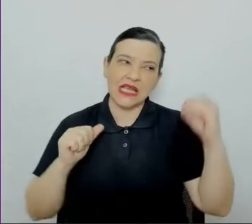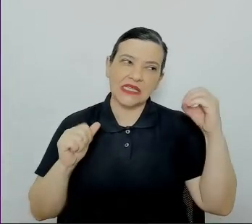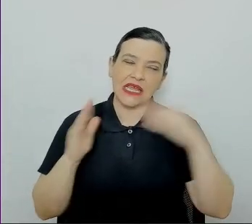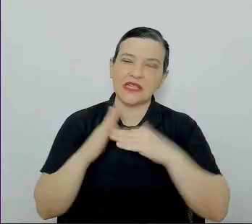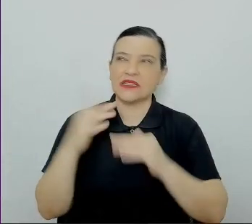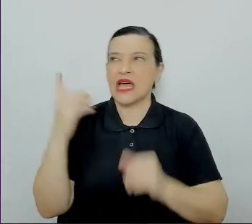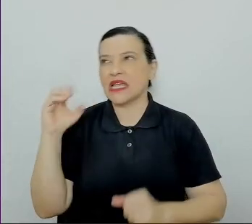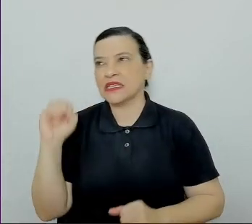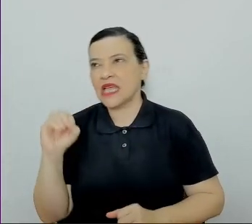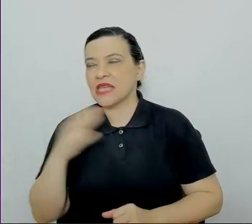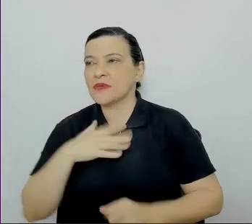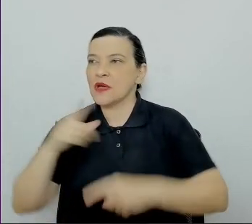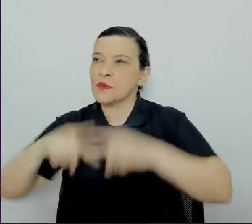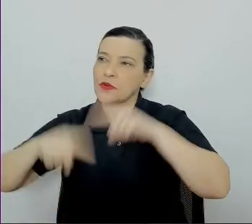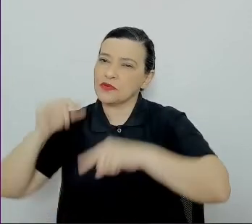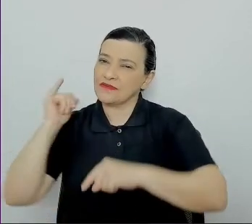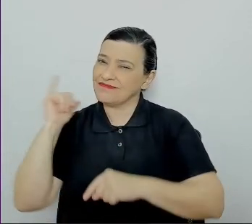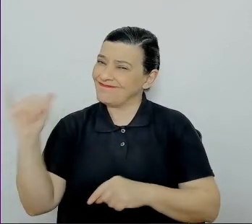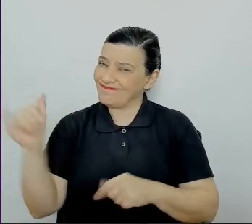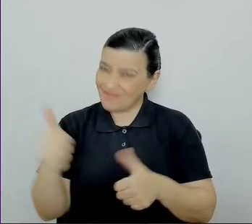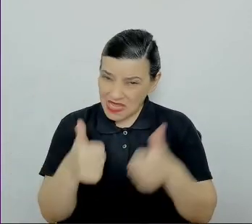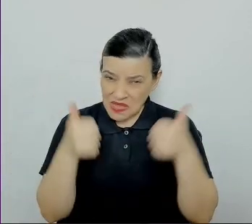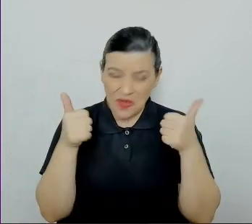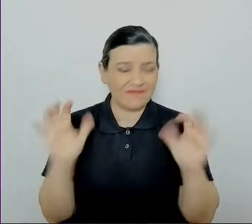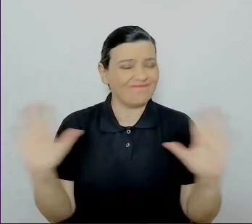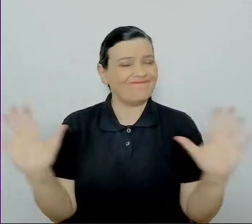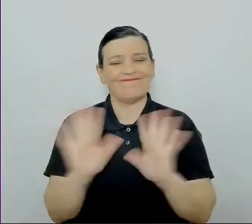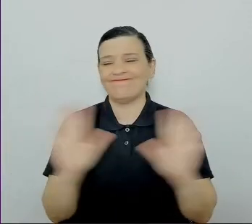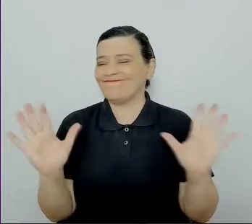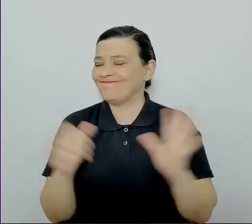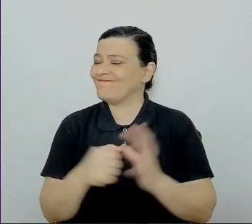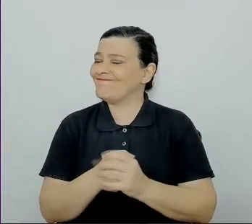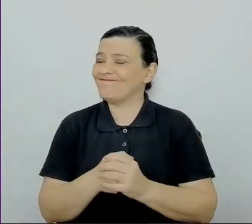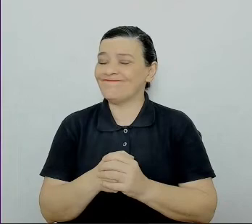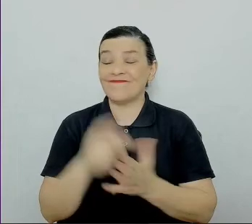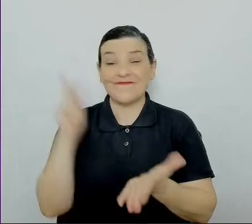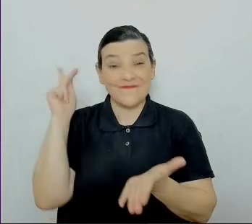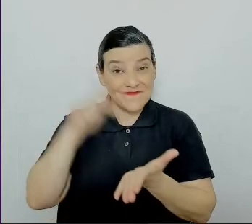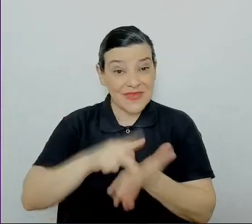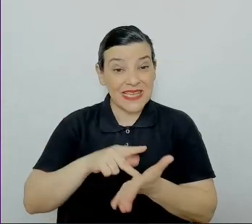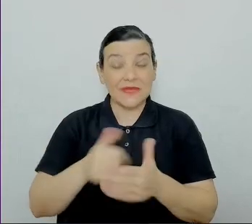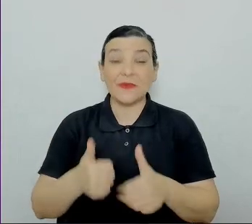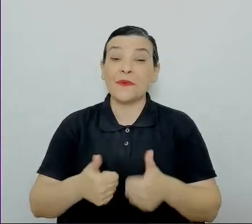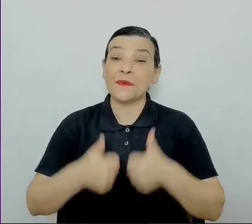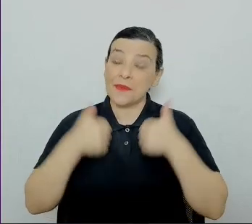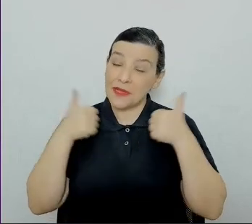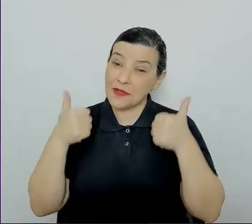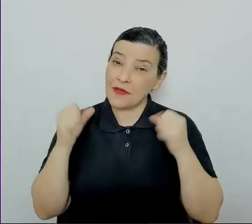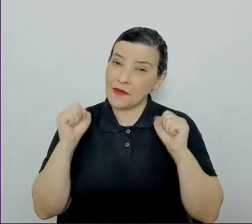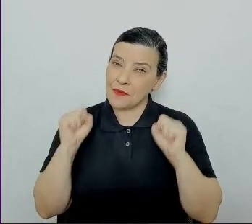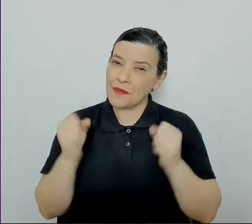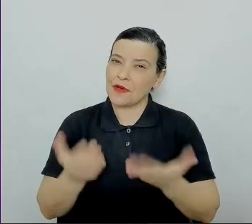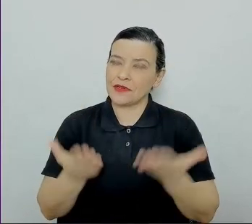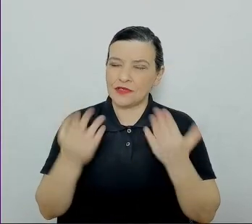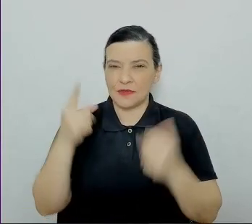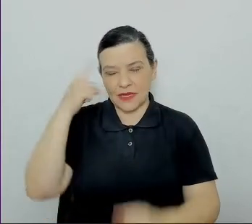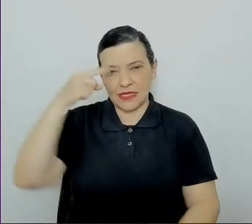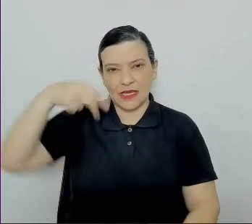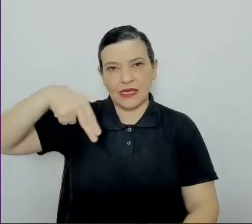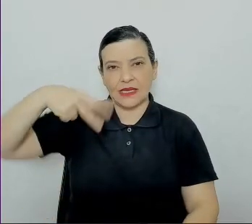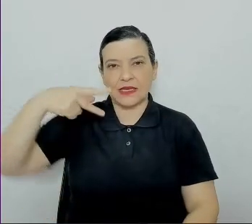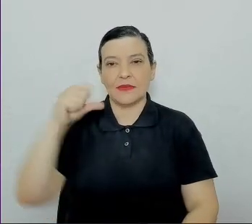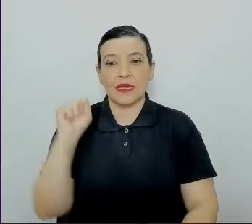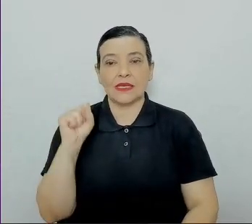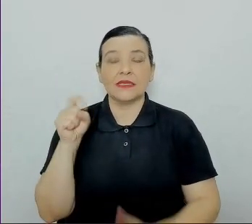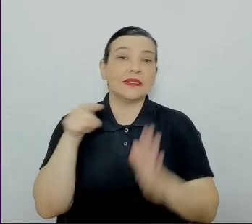o meu produto? Mas não é a melhor forma de medir. A melhor forma de medir você pode reparar que o NPS fala do produto. Se você pergunta do